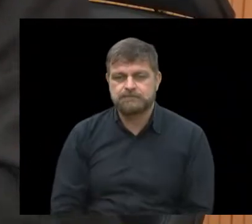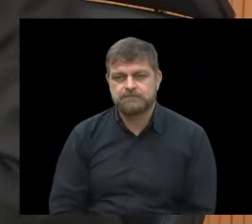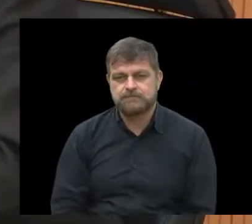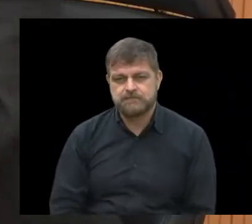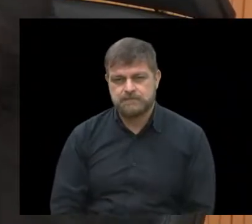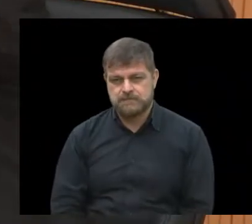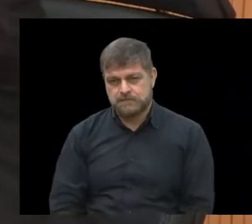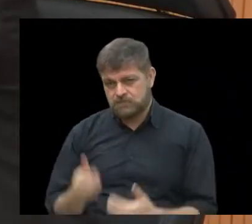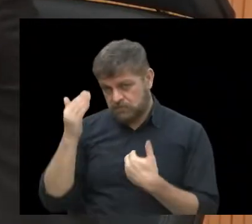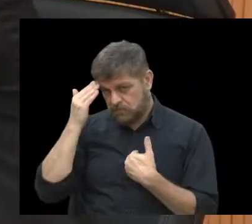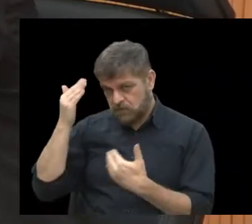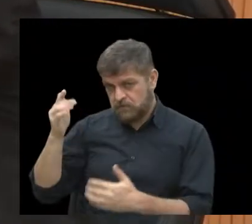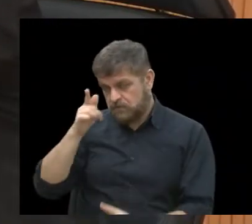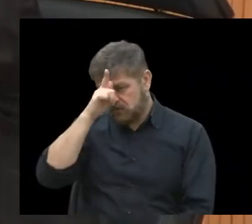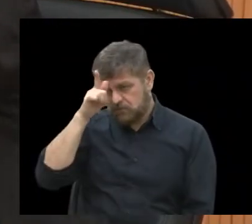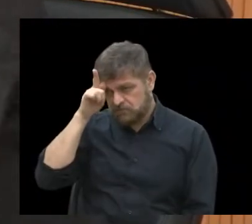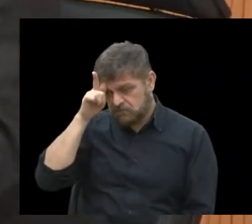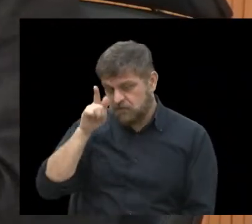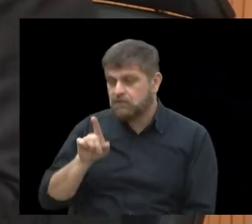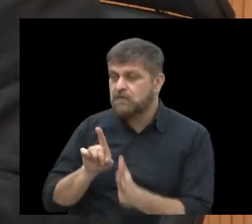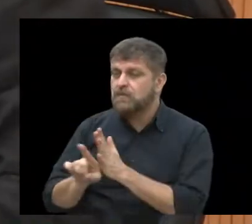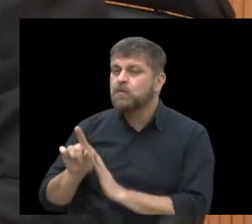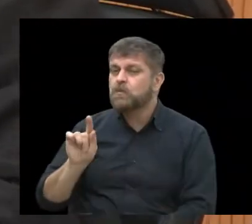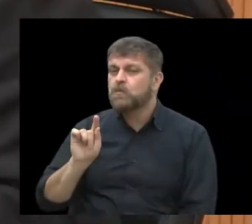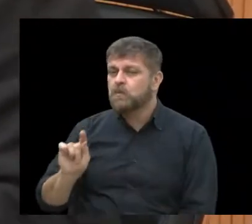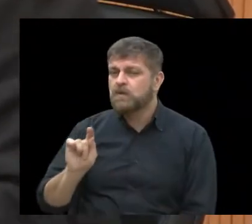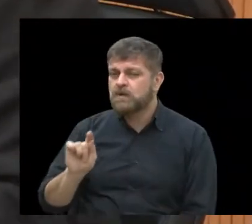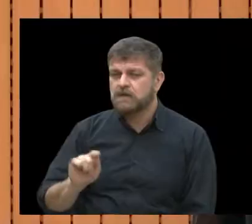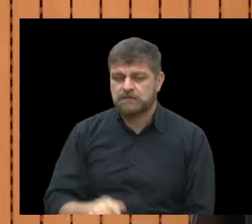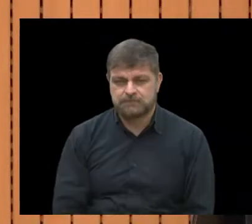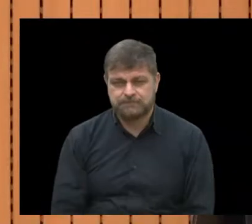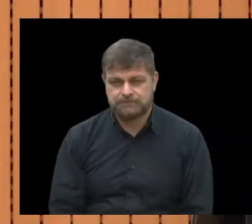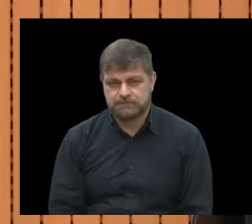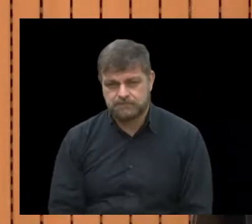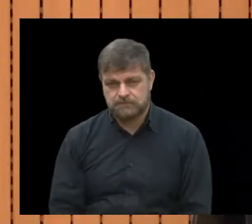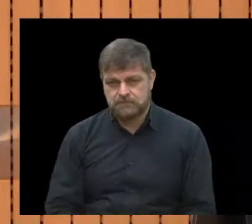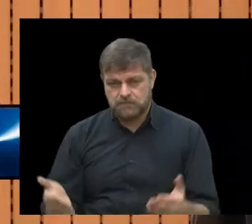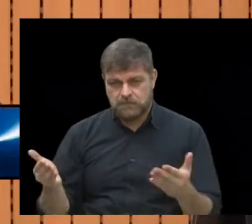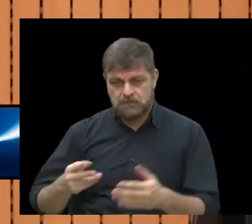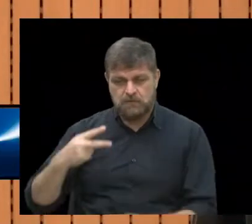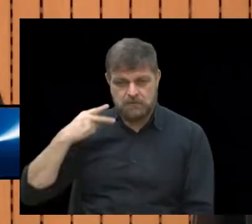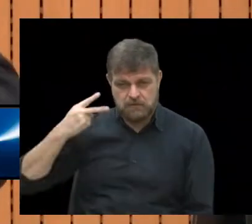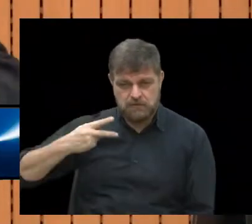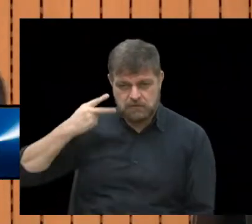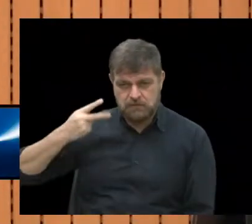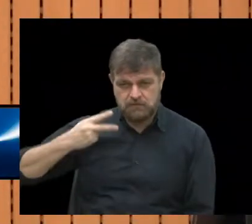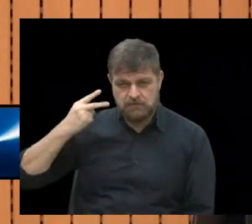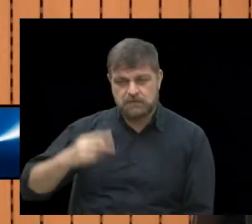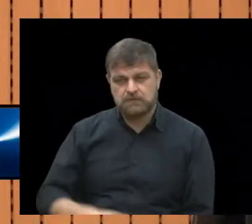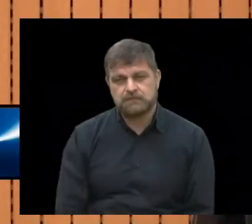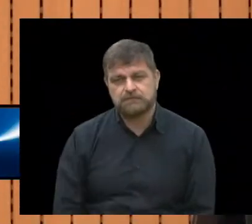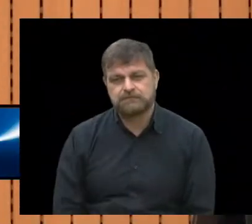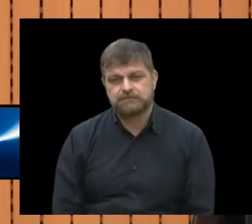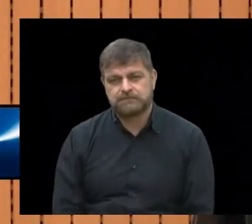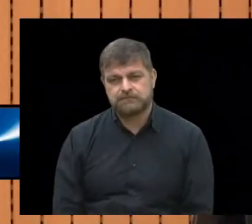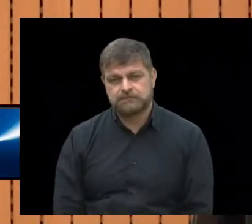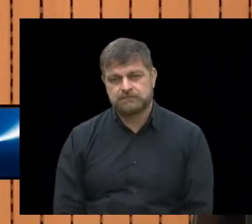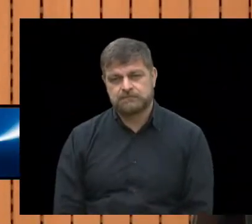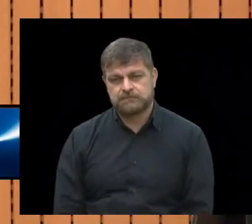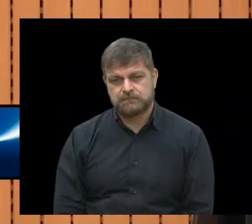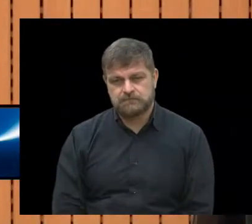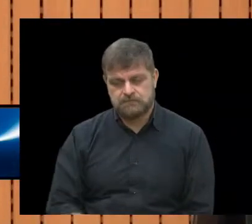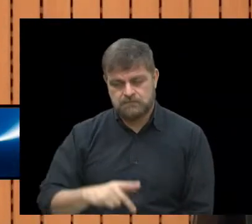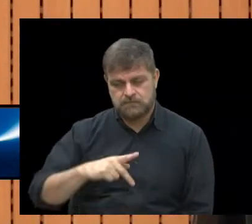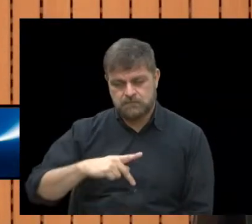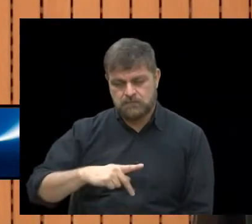Obrigado, vereador Gustavo Peta. Vereador Campos Filho, segundo secretário. O próximo vereador inscrito. O próximo vereador inscrito é o vereador Dr. Paulo